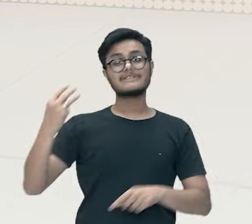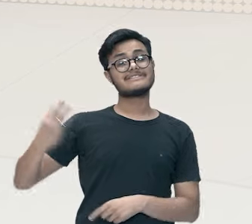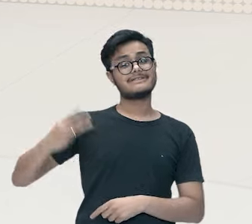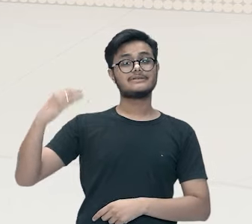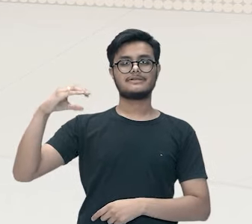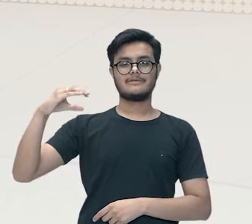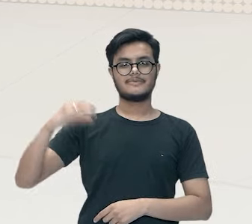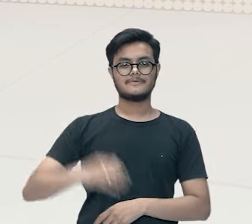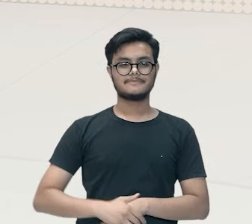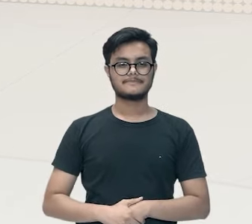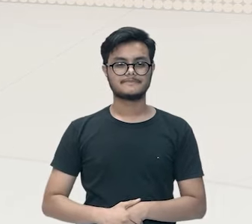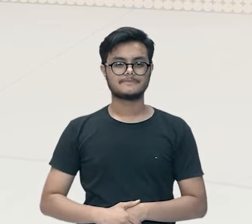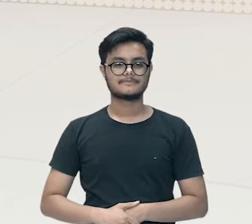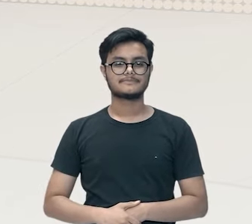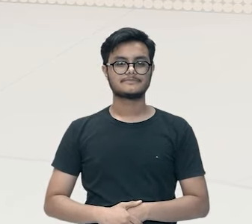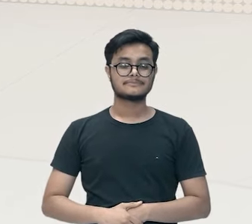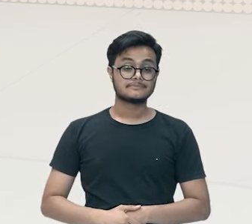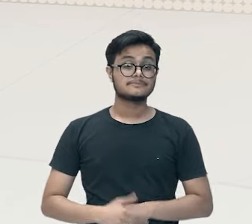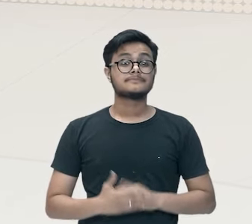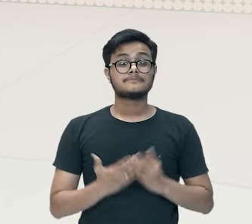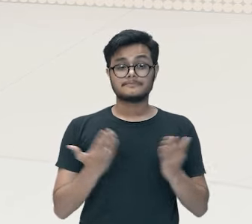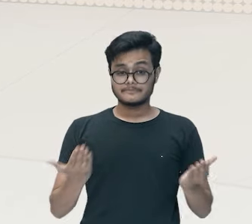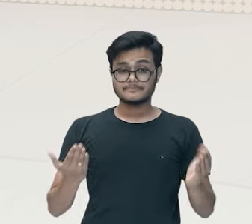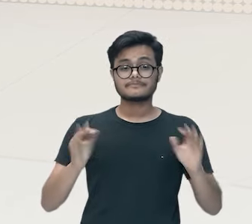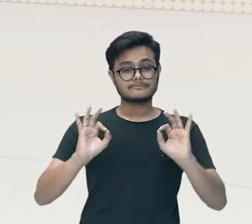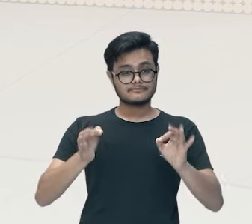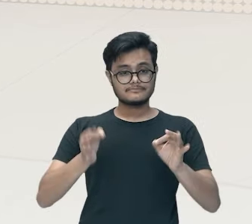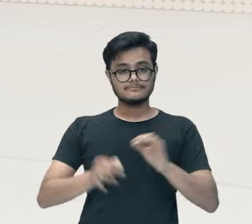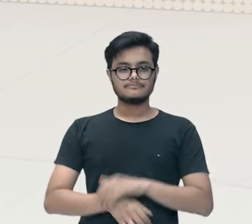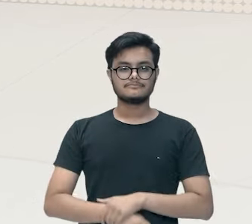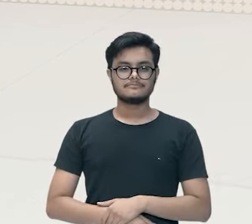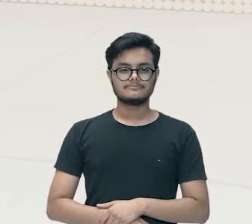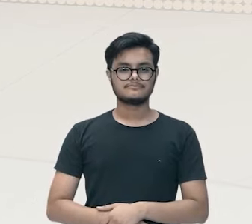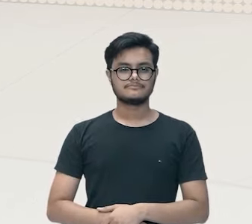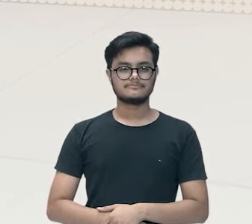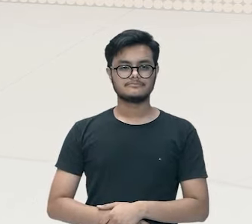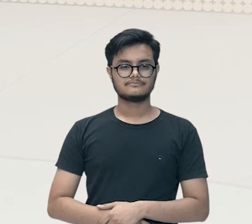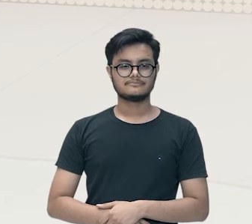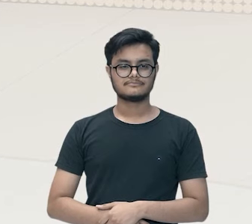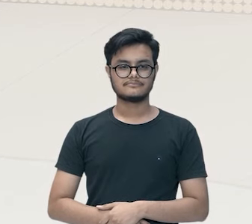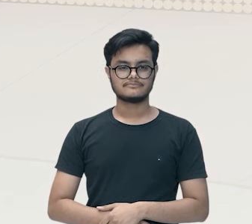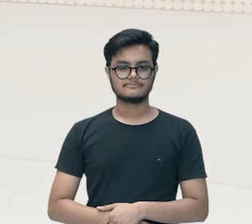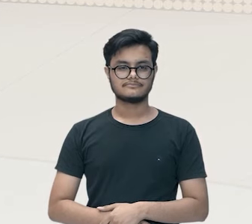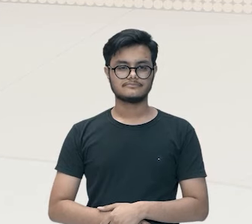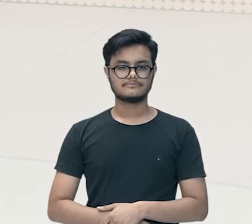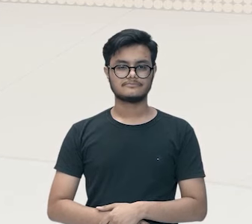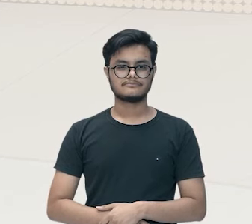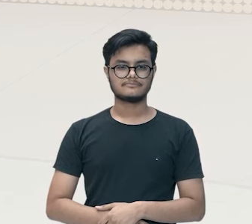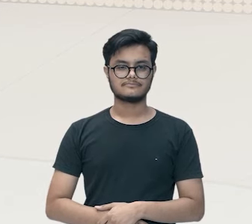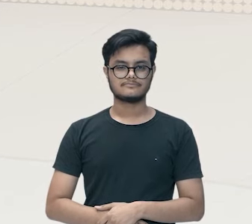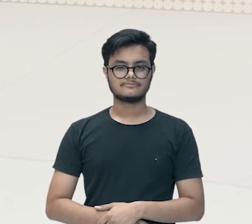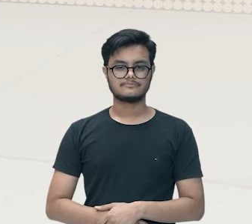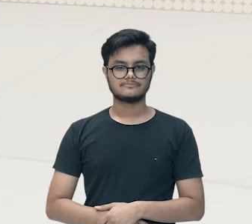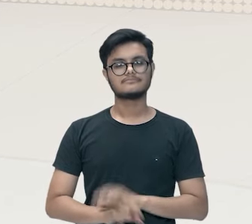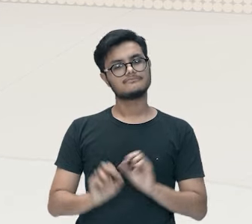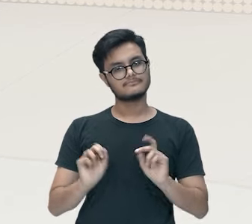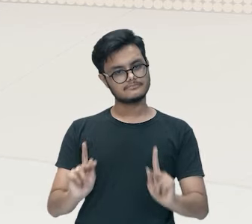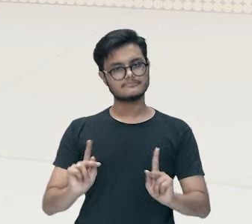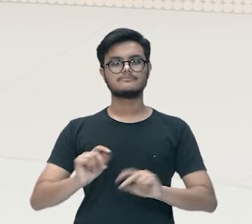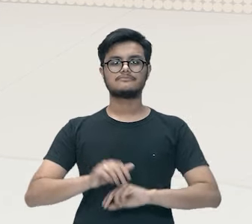carbonos. Já resolve metade da minha questão, né? Prop, 3 carbonos, tá? Propano, 3